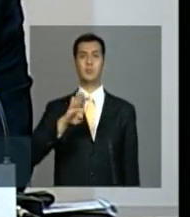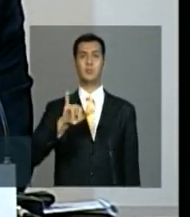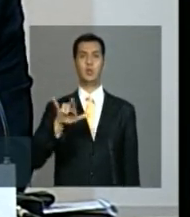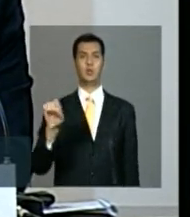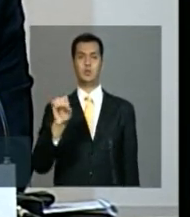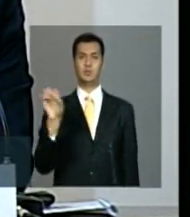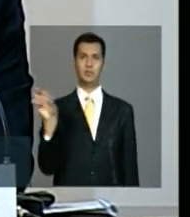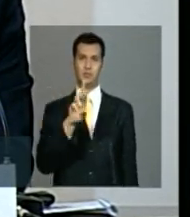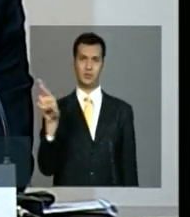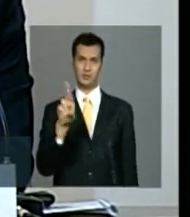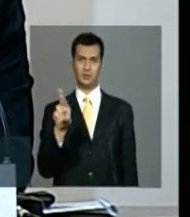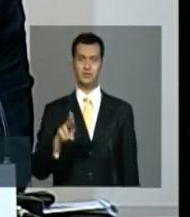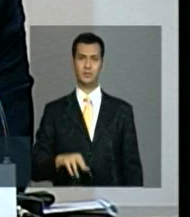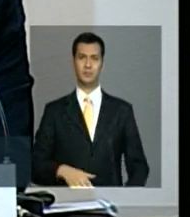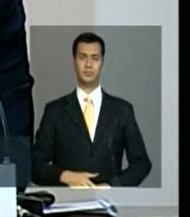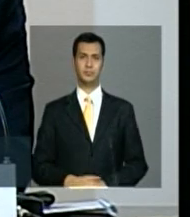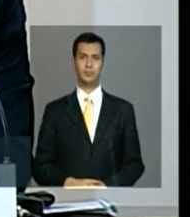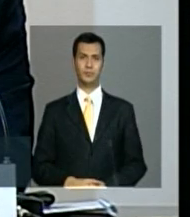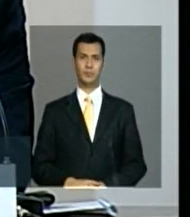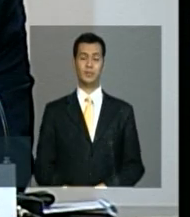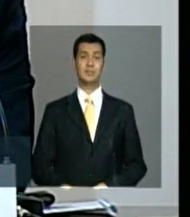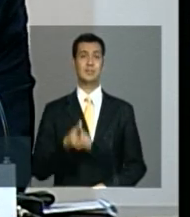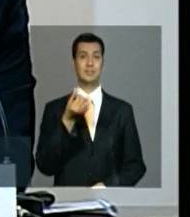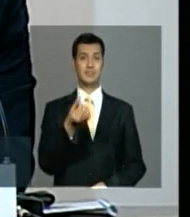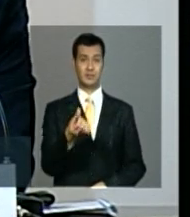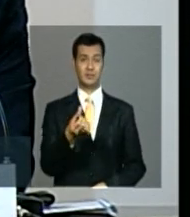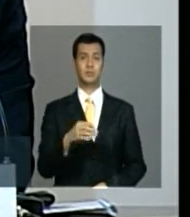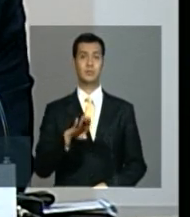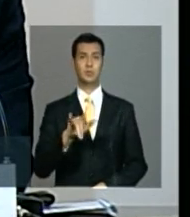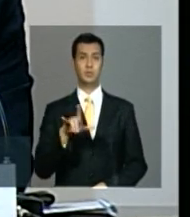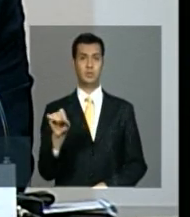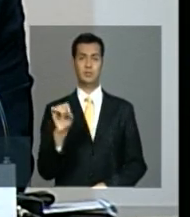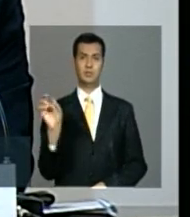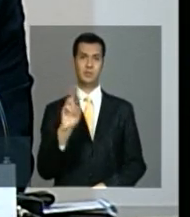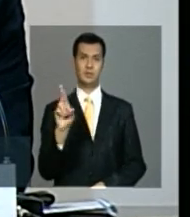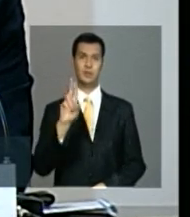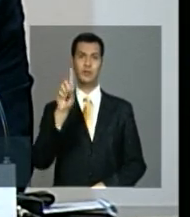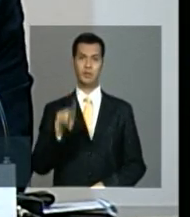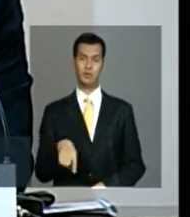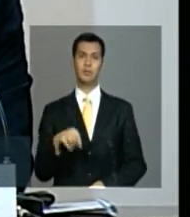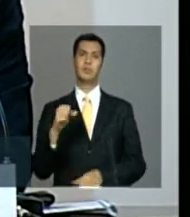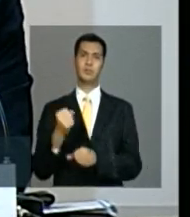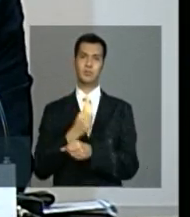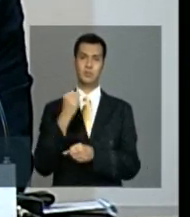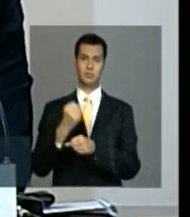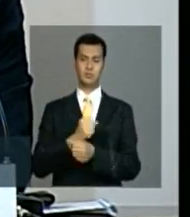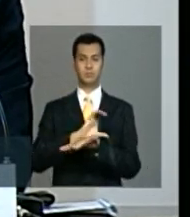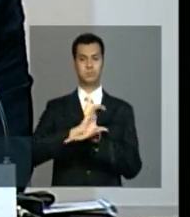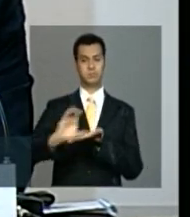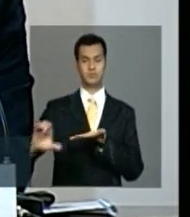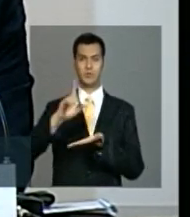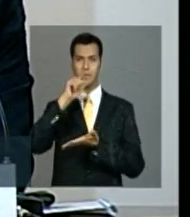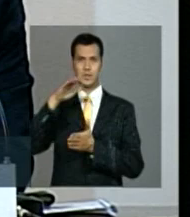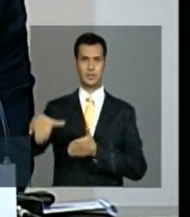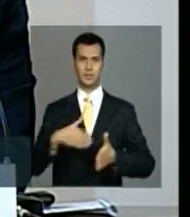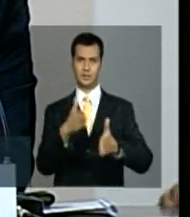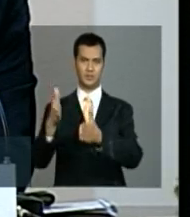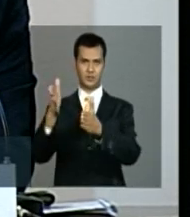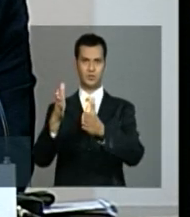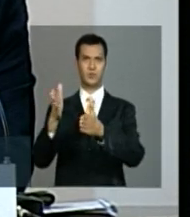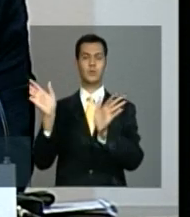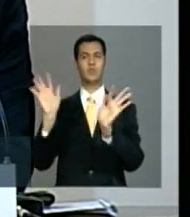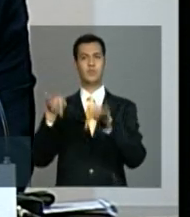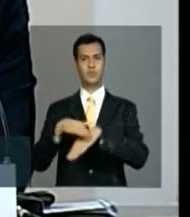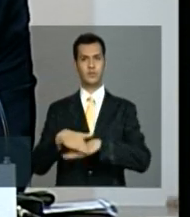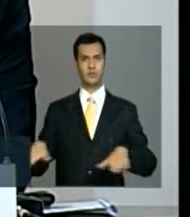deais dos quais seis vão ser alocados à obra da transposição para concluí-la o